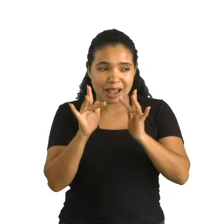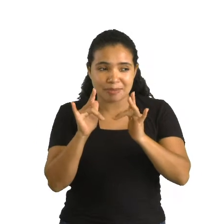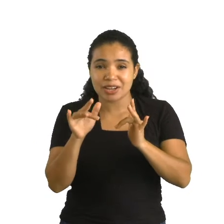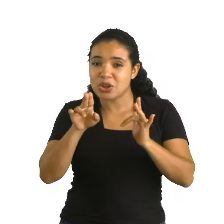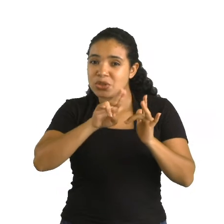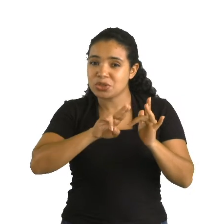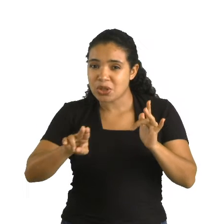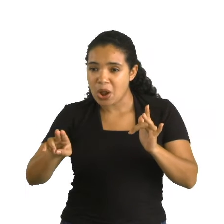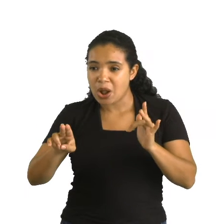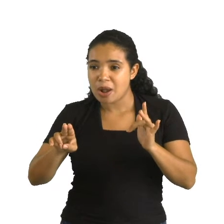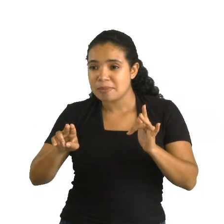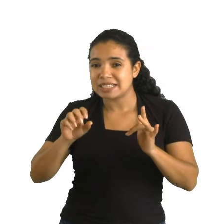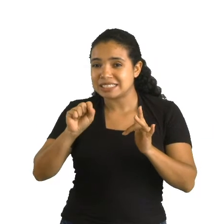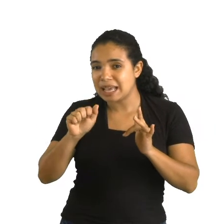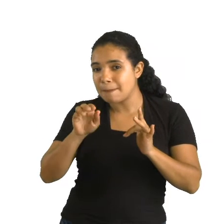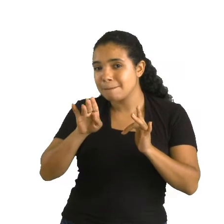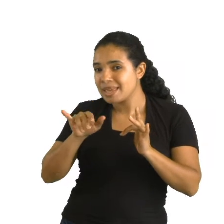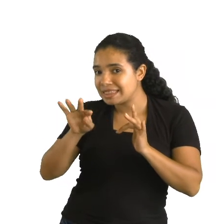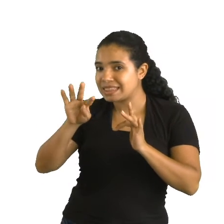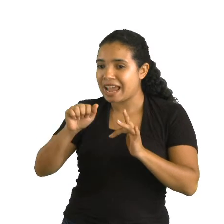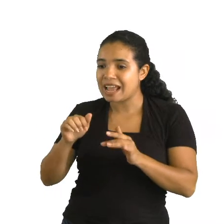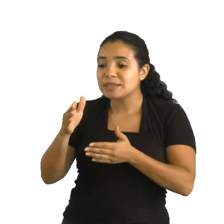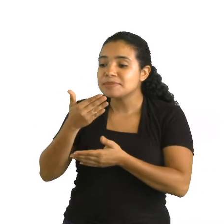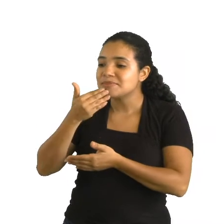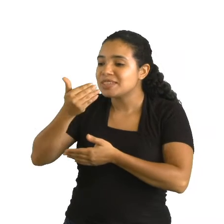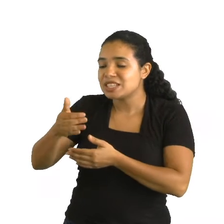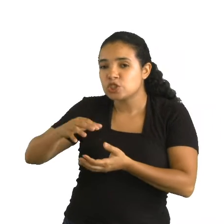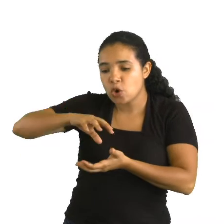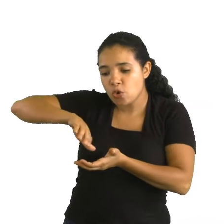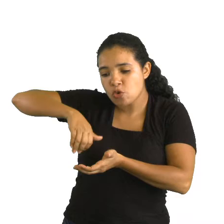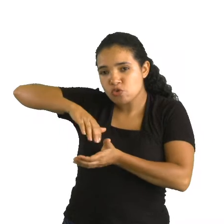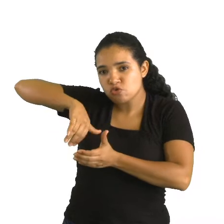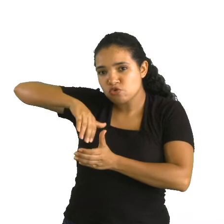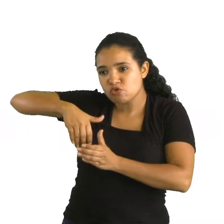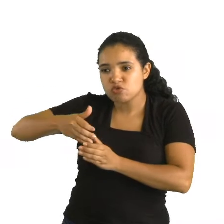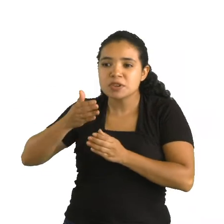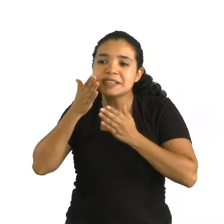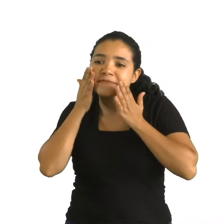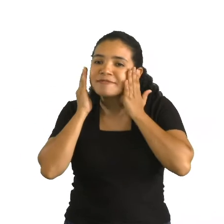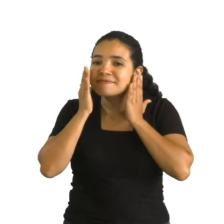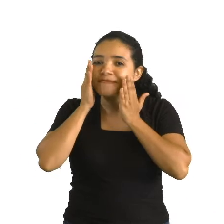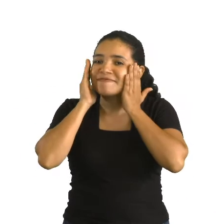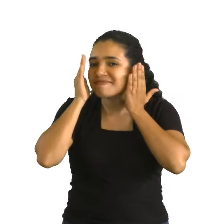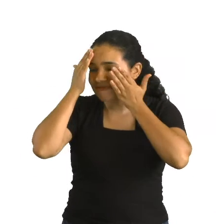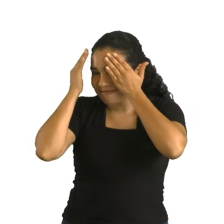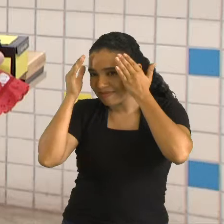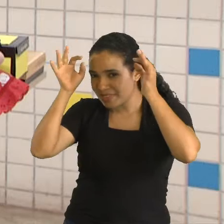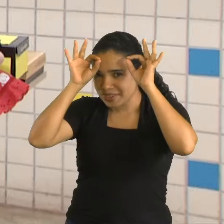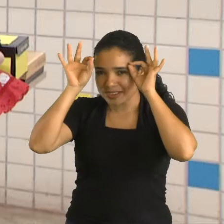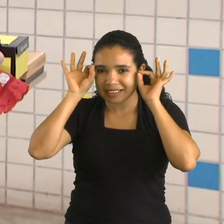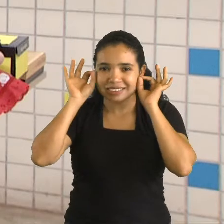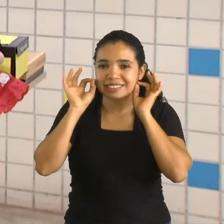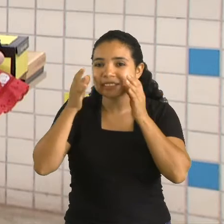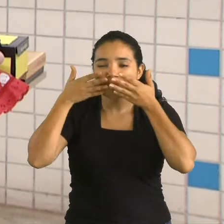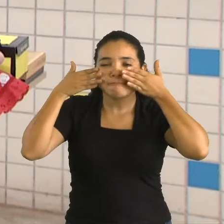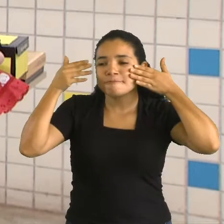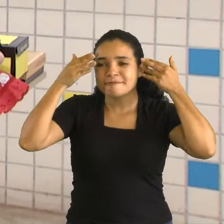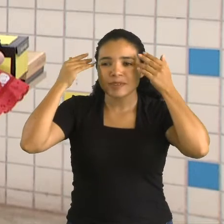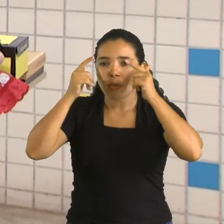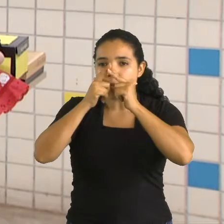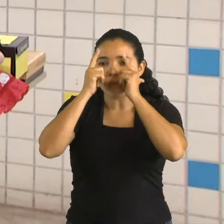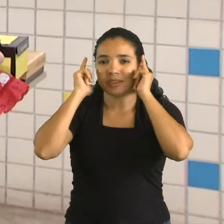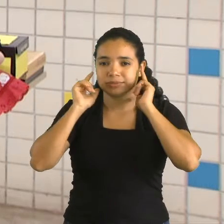chamou de sardenta. E eu ia encomendar um creme para retirar as sardas. Ah, não. Então, olha